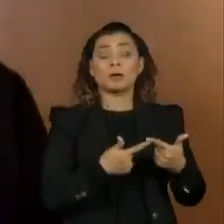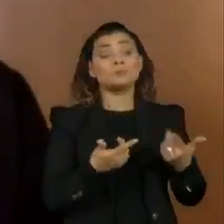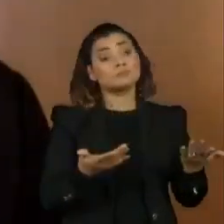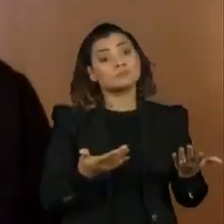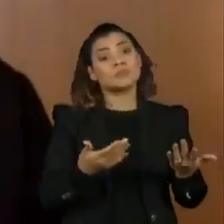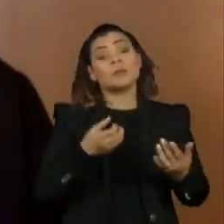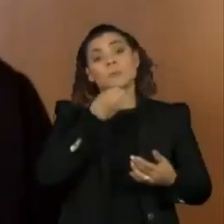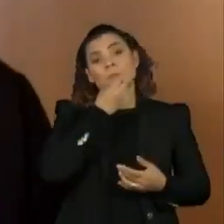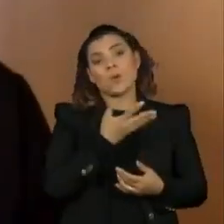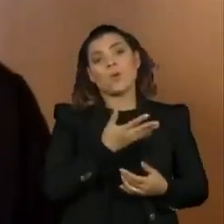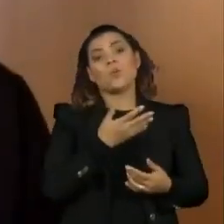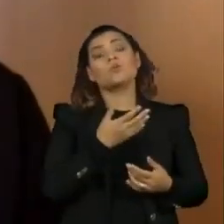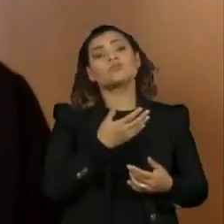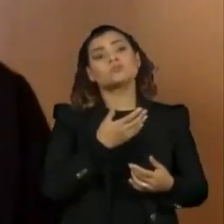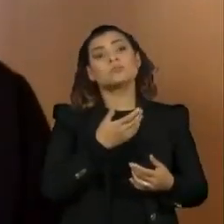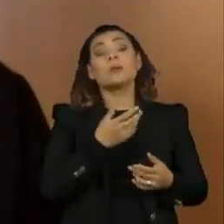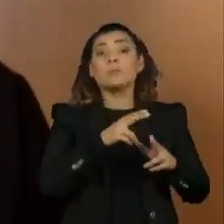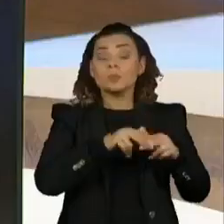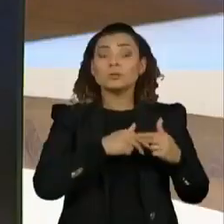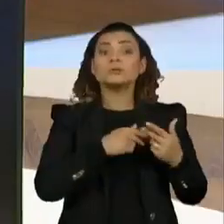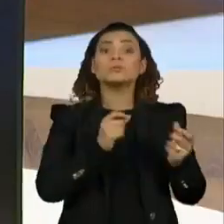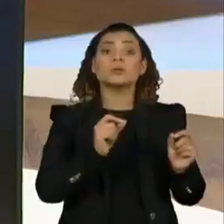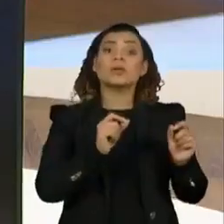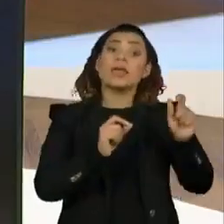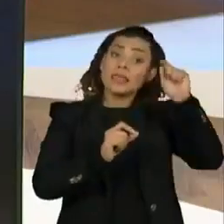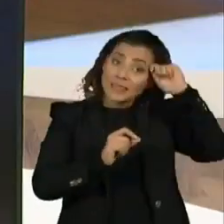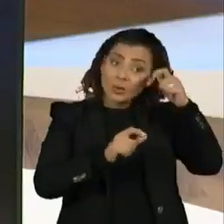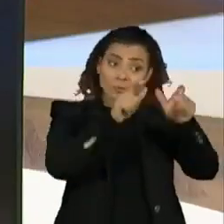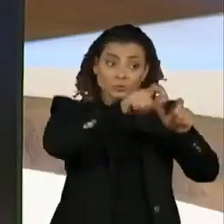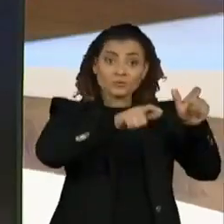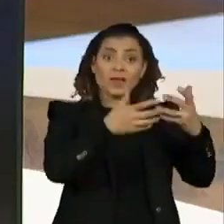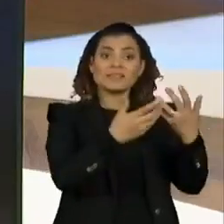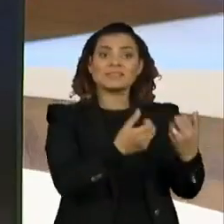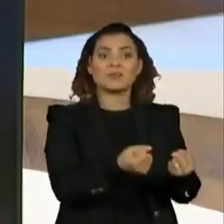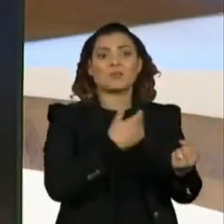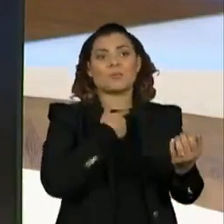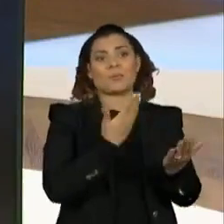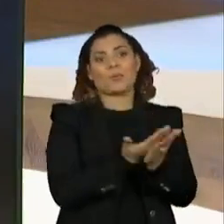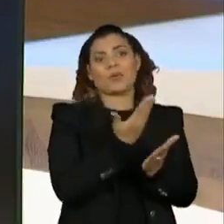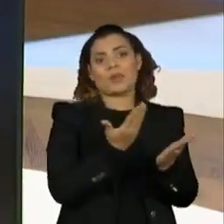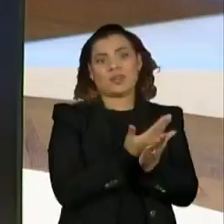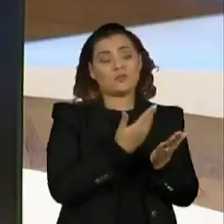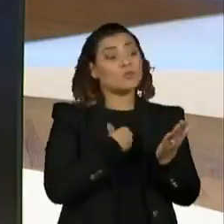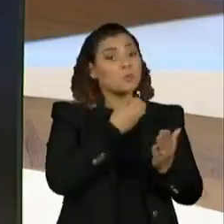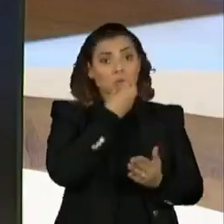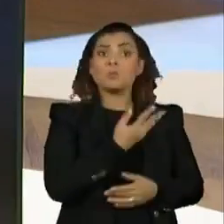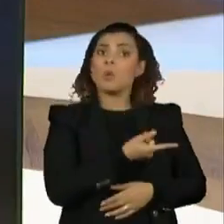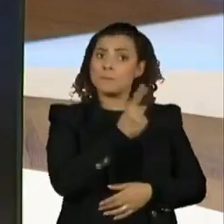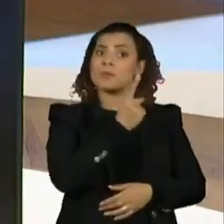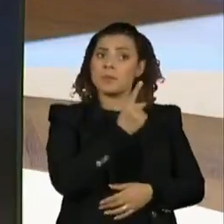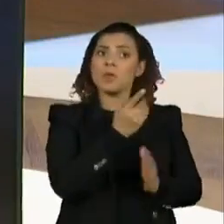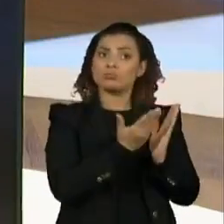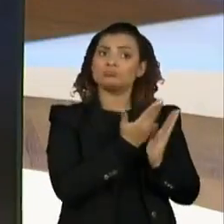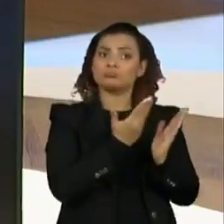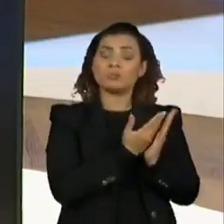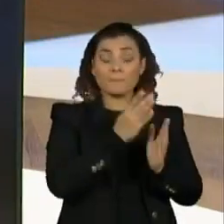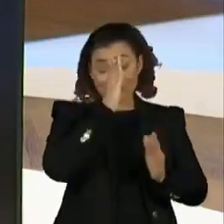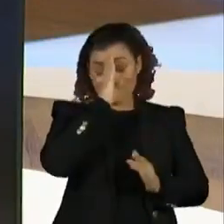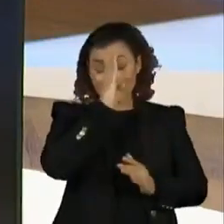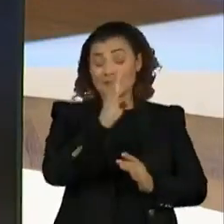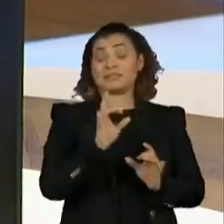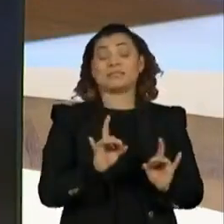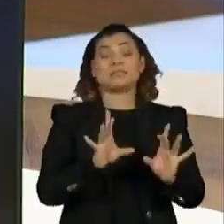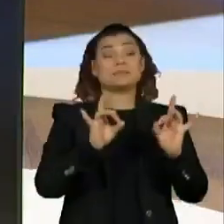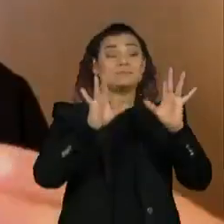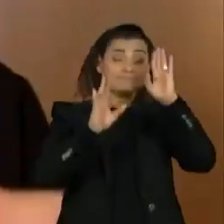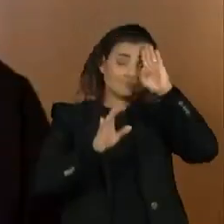Felizmente, esses medos se dissiparam em mim. Assim, a acolhida foi muito boa do primeiro volume, muito boa mesmo, especialmente